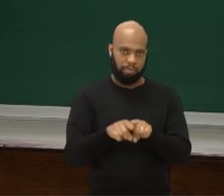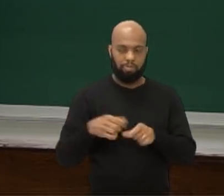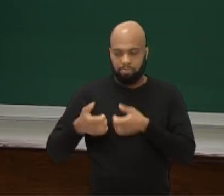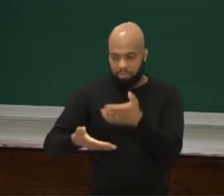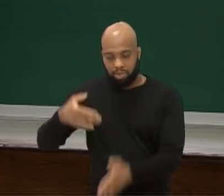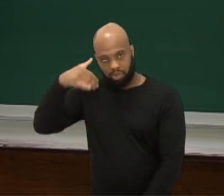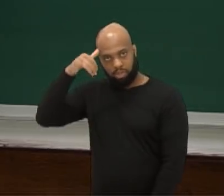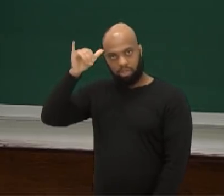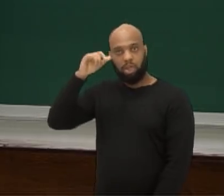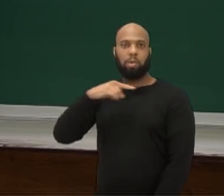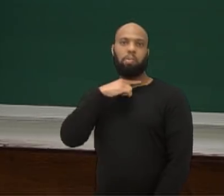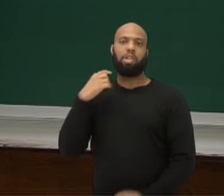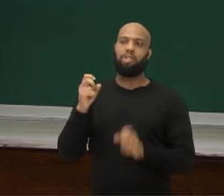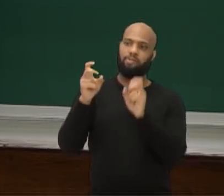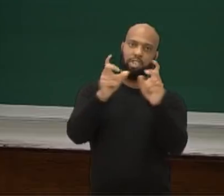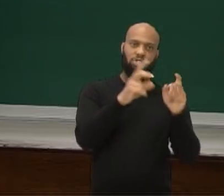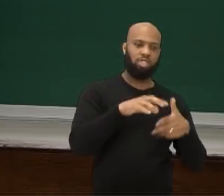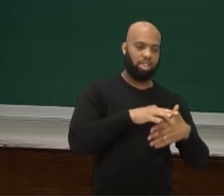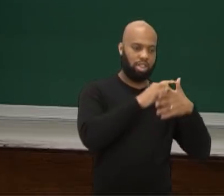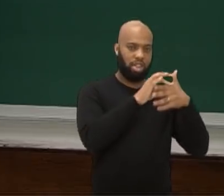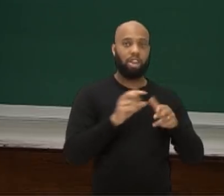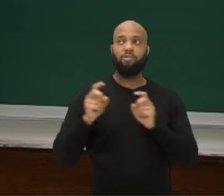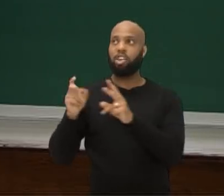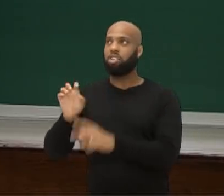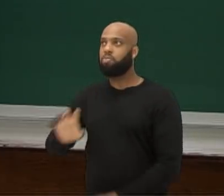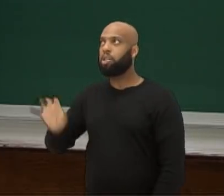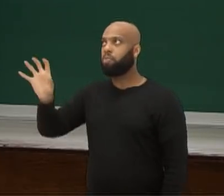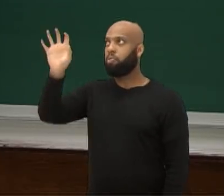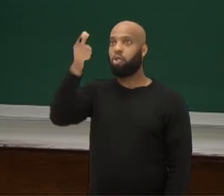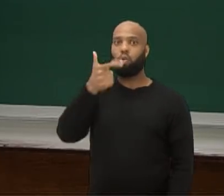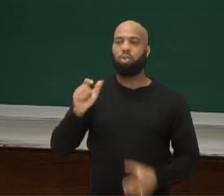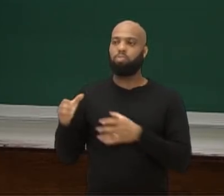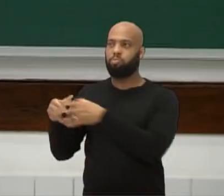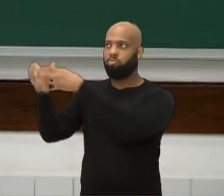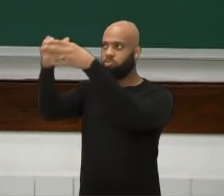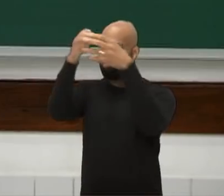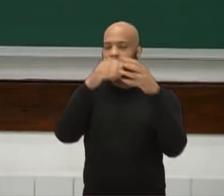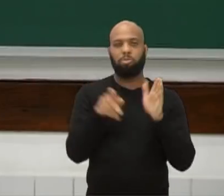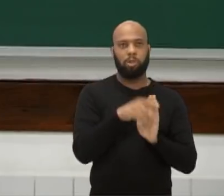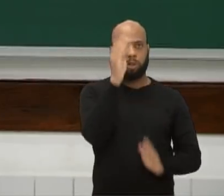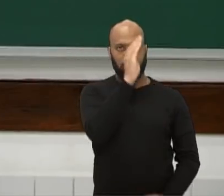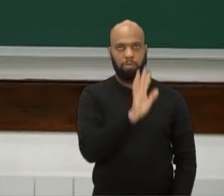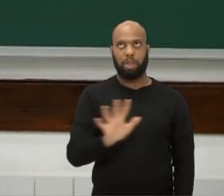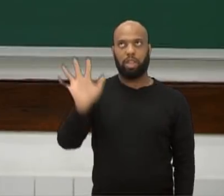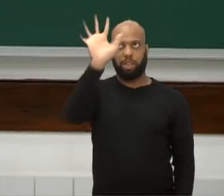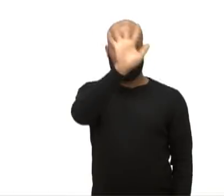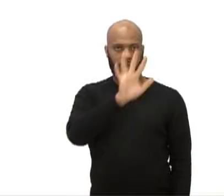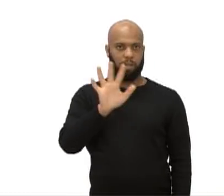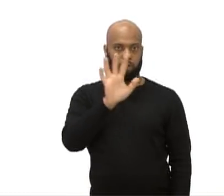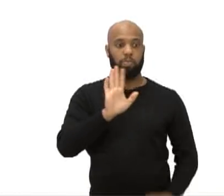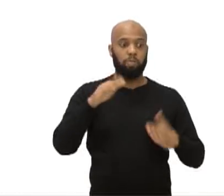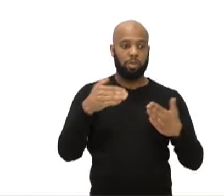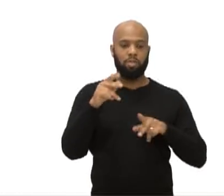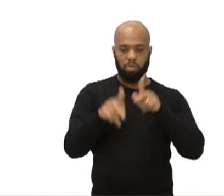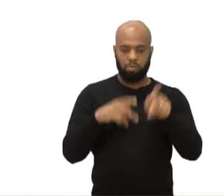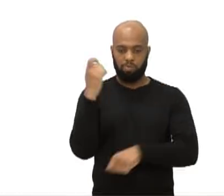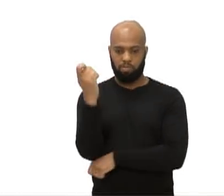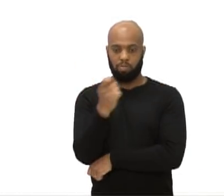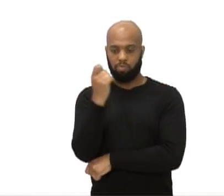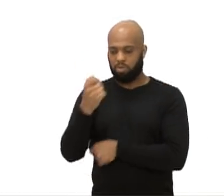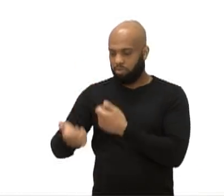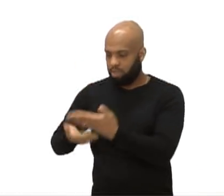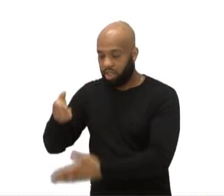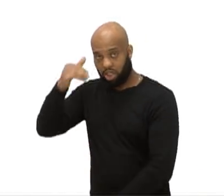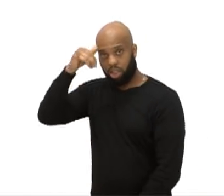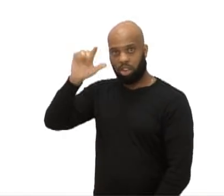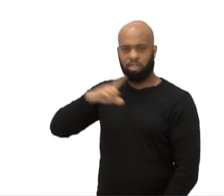a carne do Rio Grande do Sul iam para outras províncias brasileiras. Vamos em frente? Os gaúchos, sobretudo os criadores de